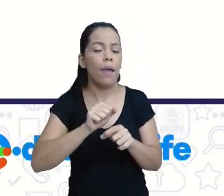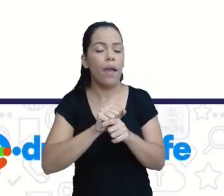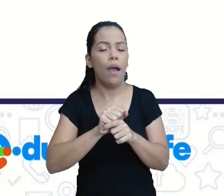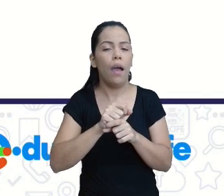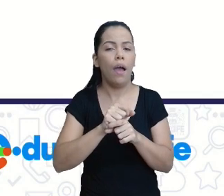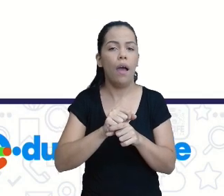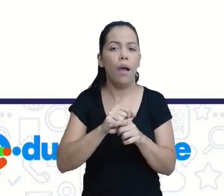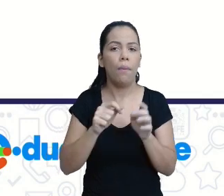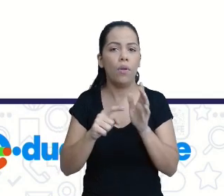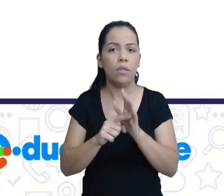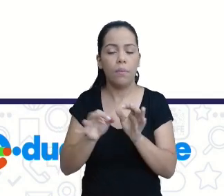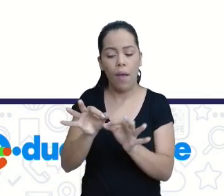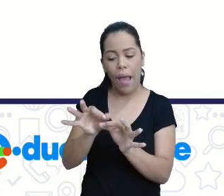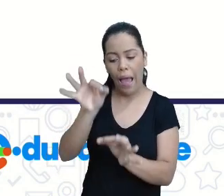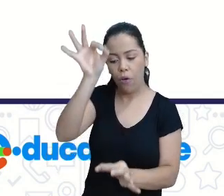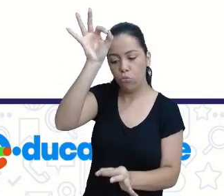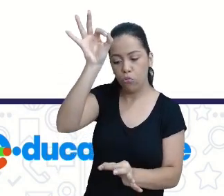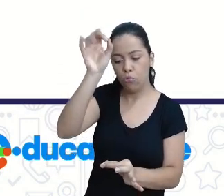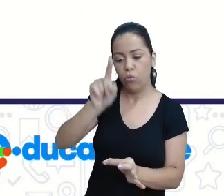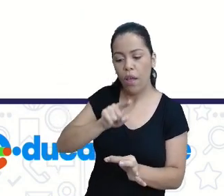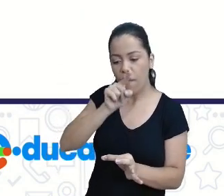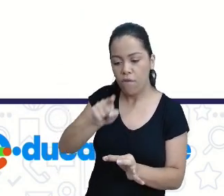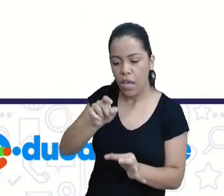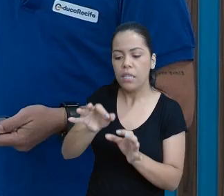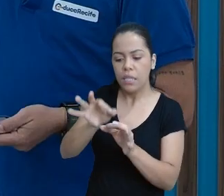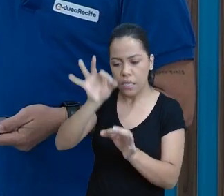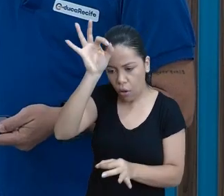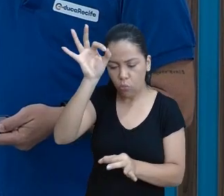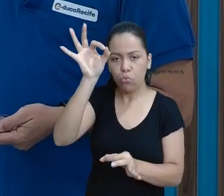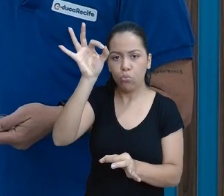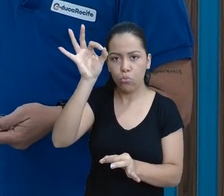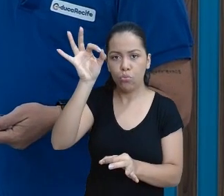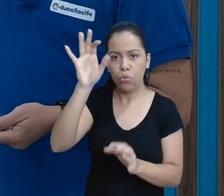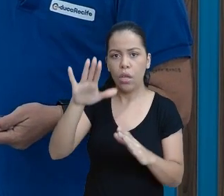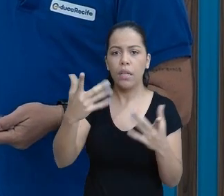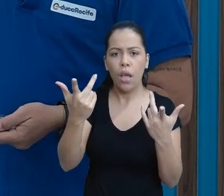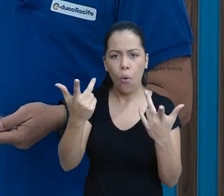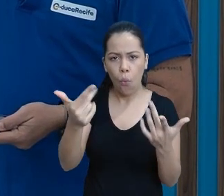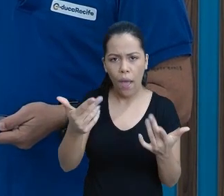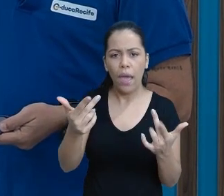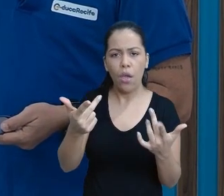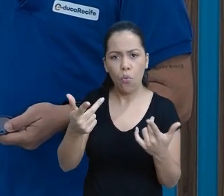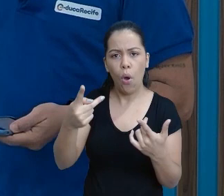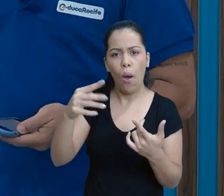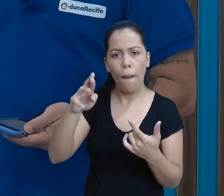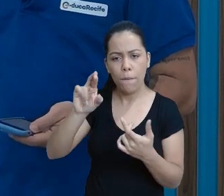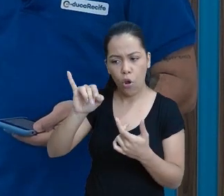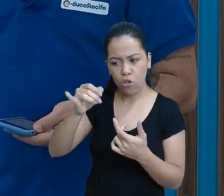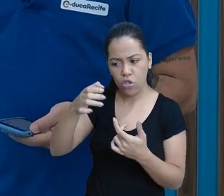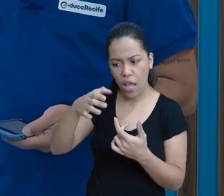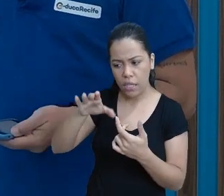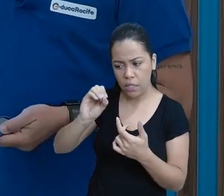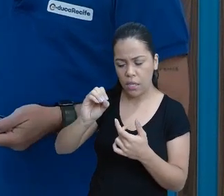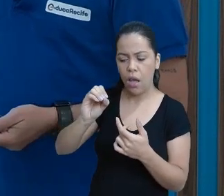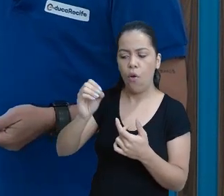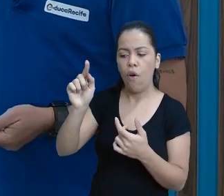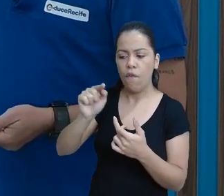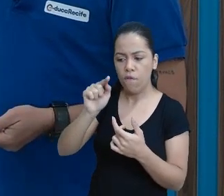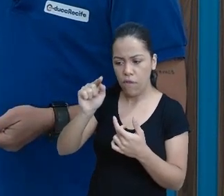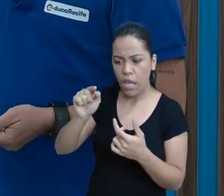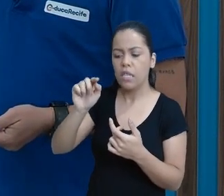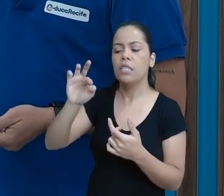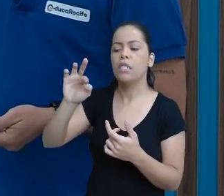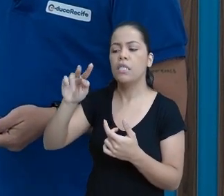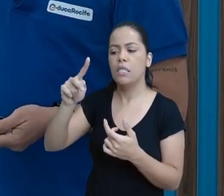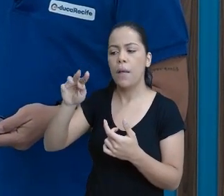e multiplicar por ela mesma, vai ser igual a projeção vezes a outra projeção.